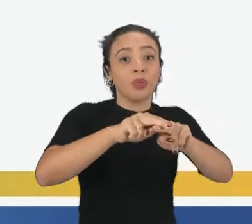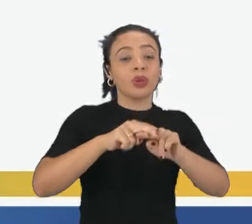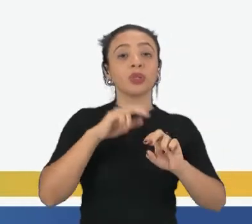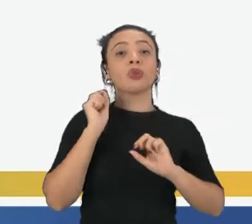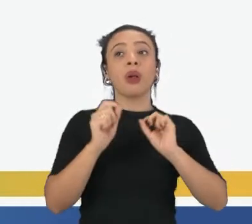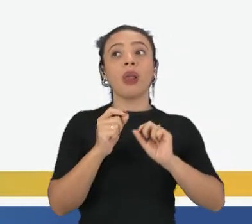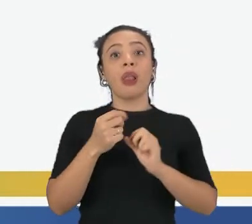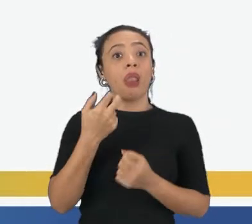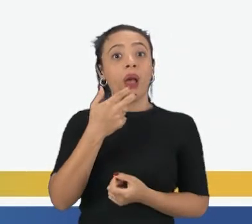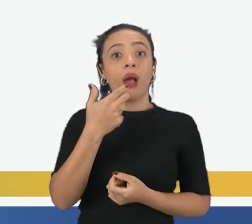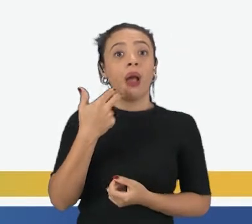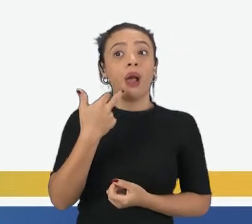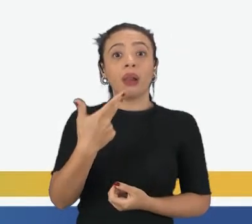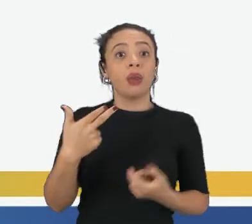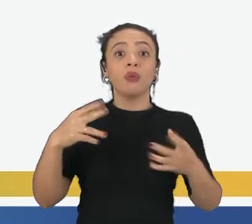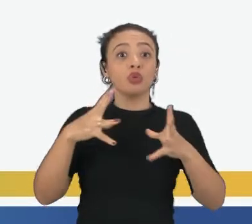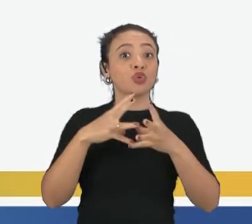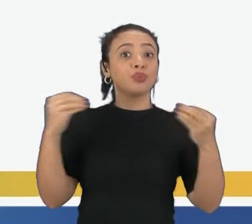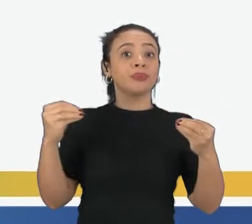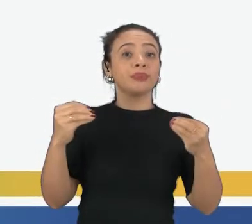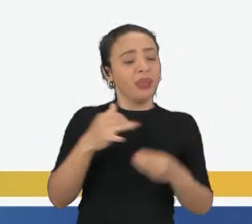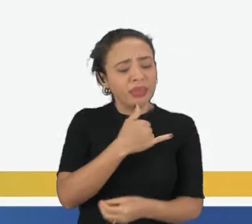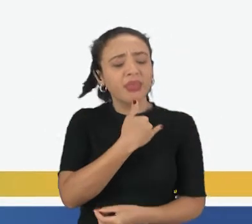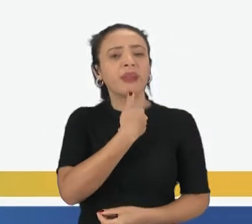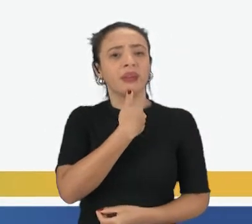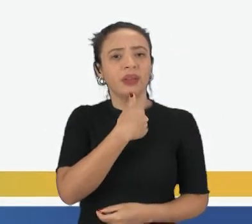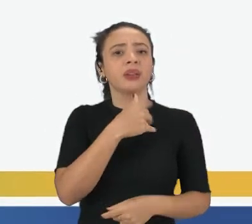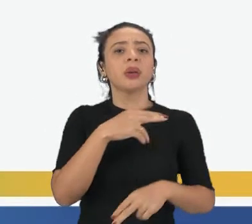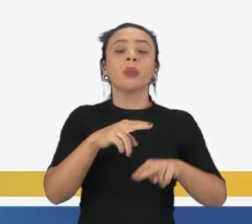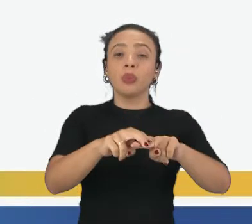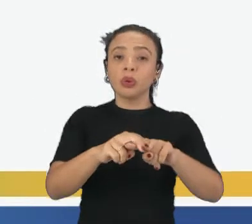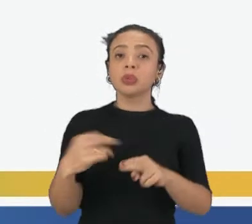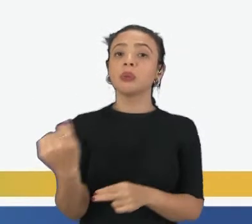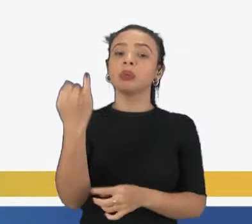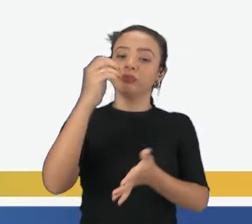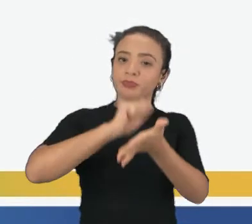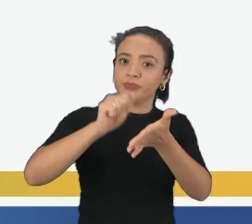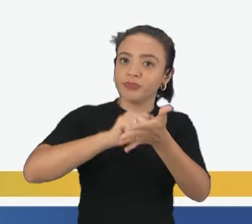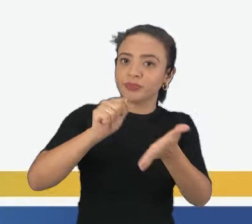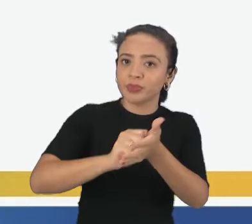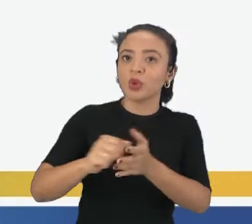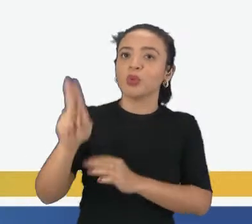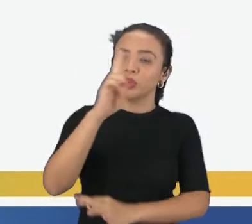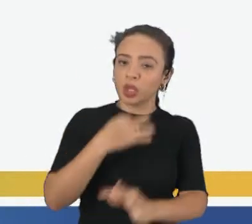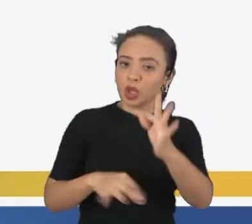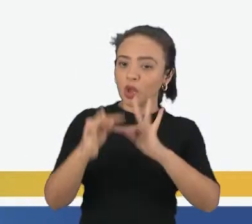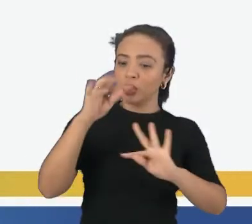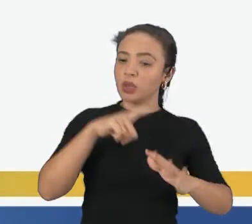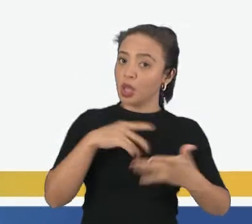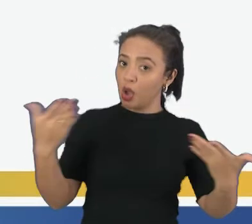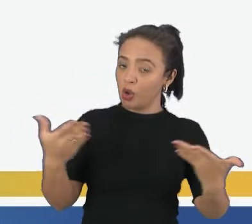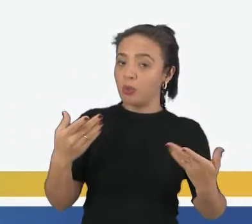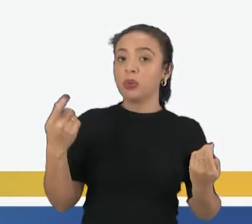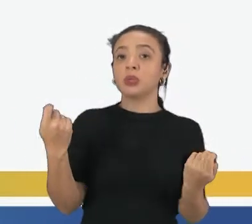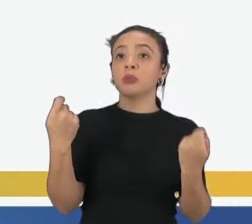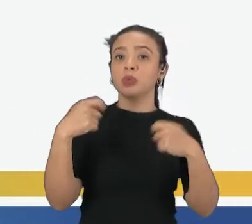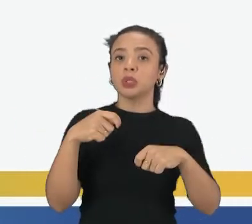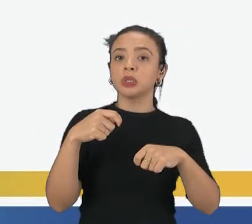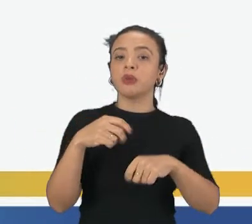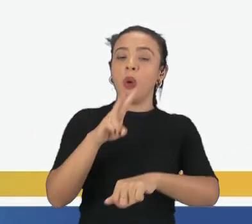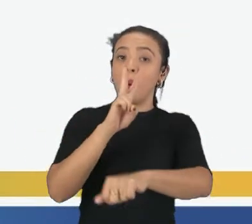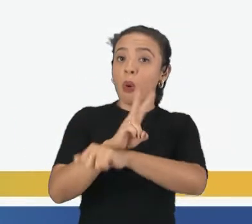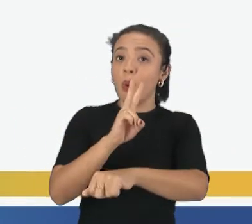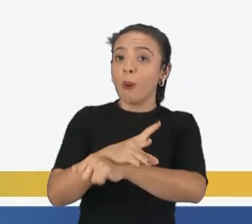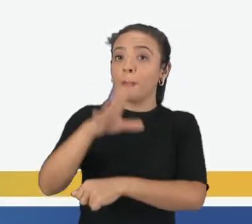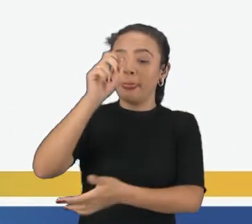desaparecer Isso é uma história triste bom então por isso é importante gravar a tecnologia que a gente tem para preservar para